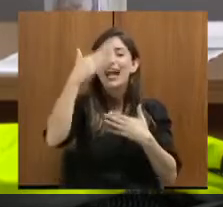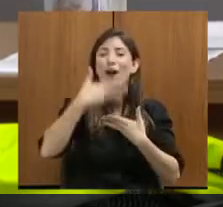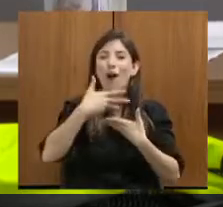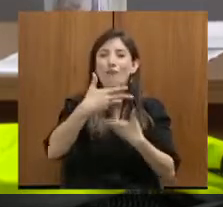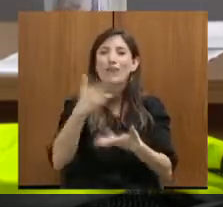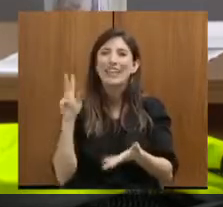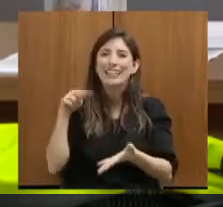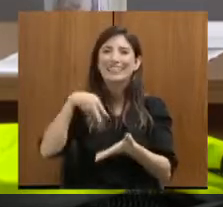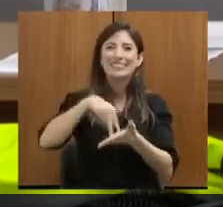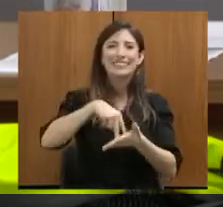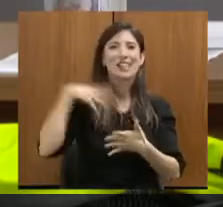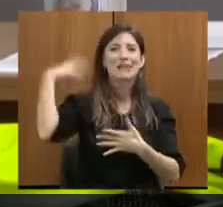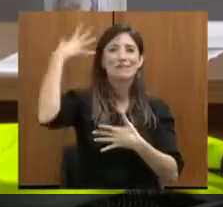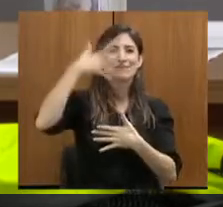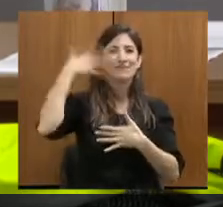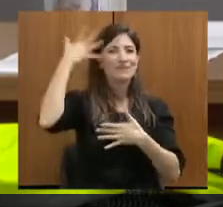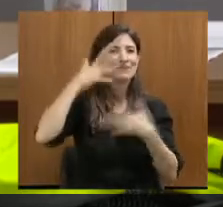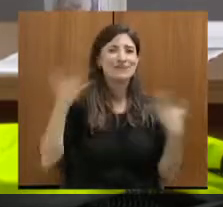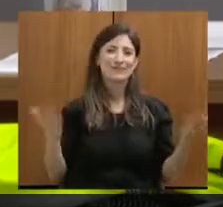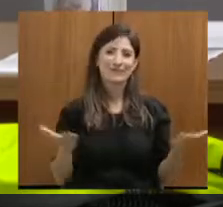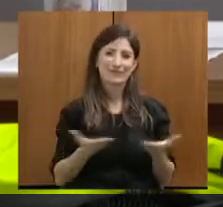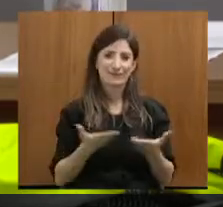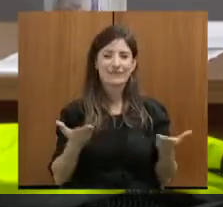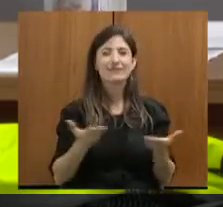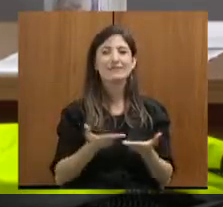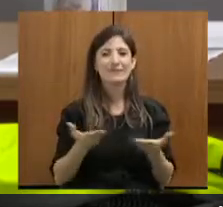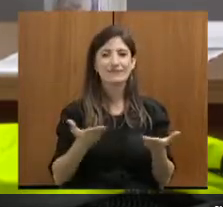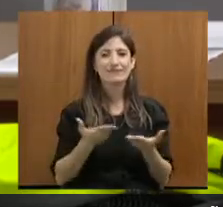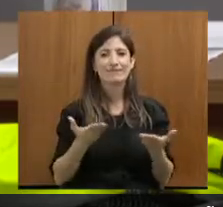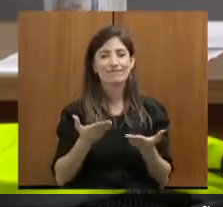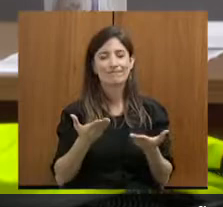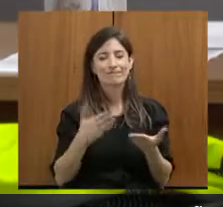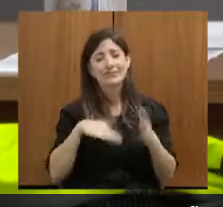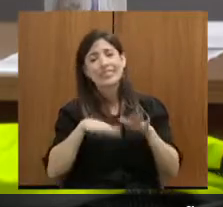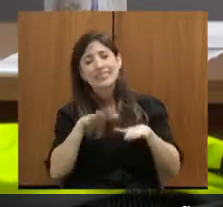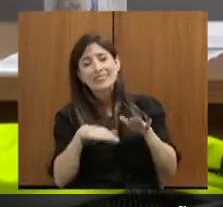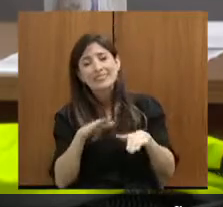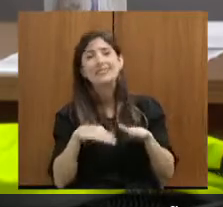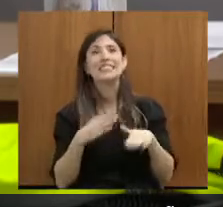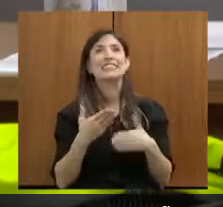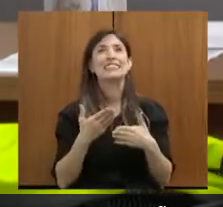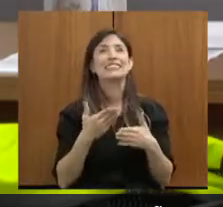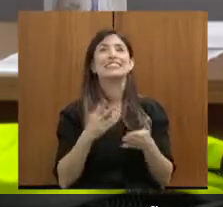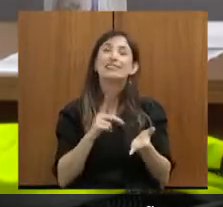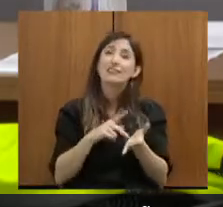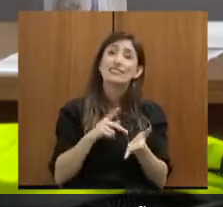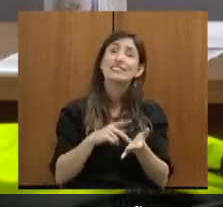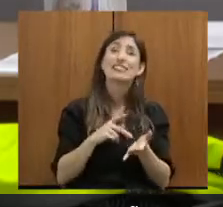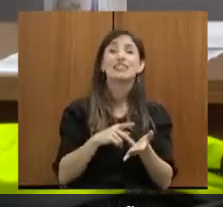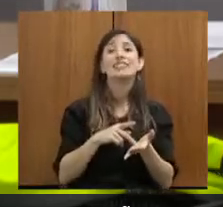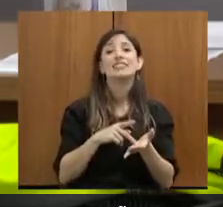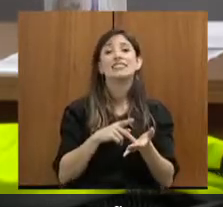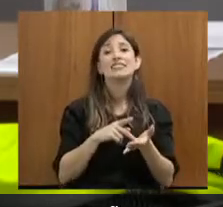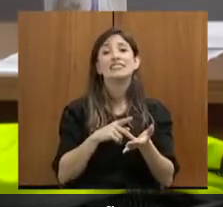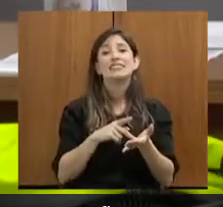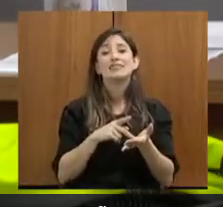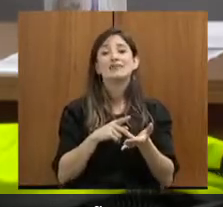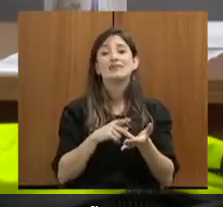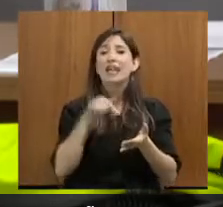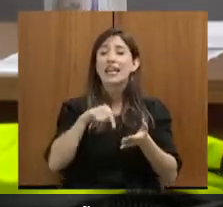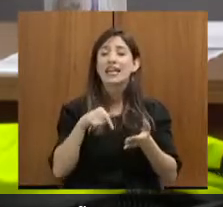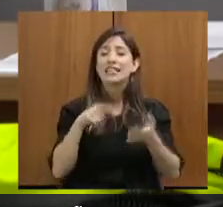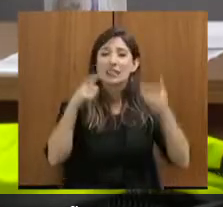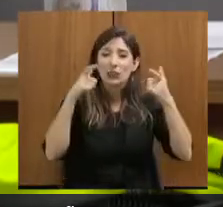de fala né É muita das vezes na verdade né esses espaços não